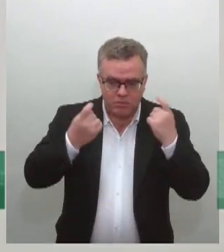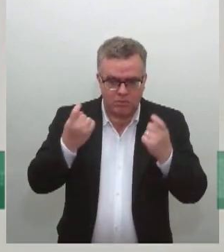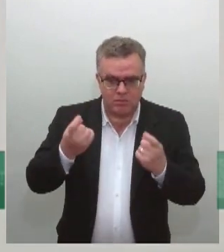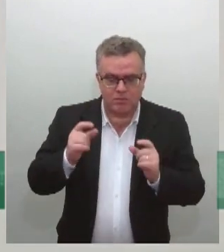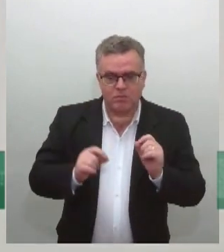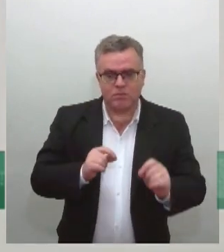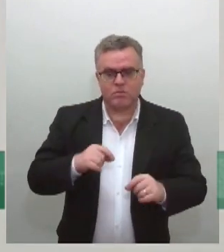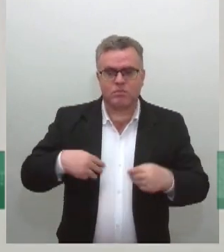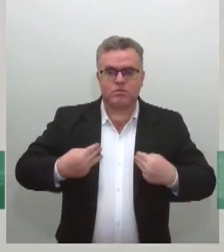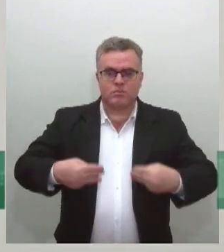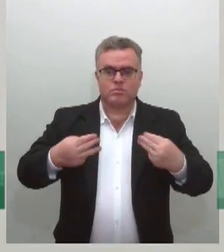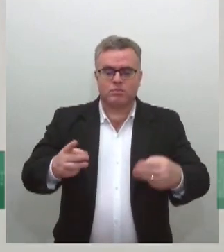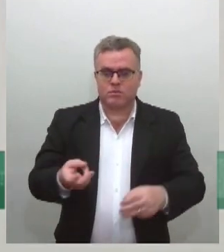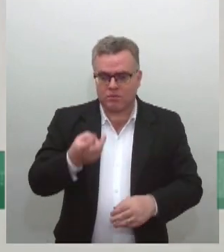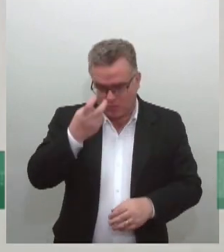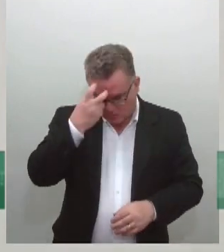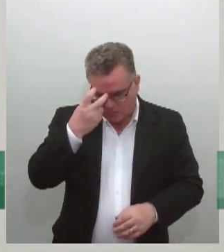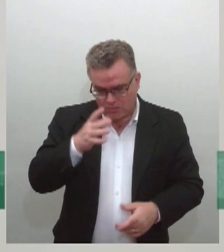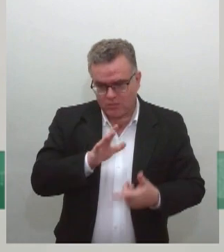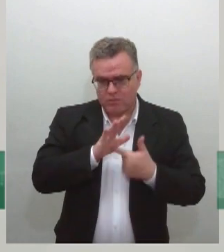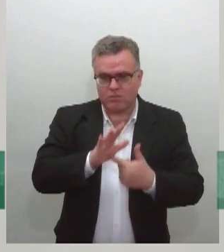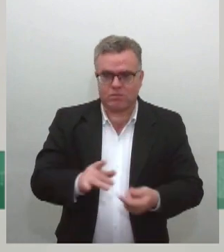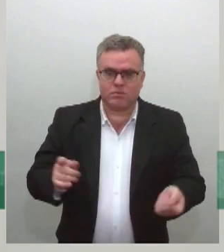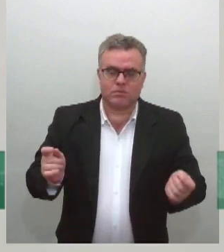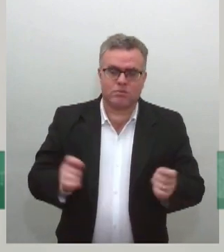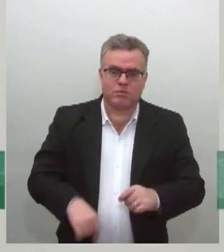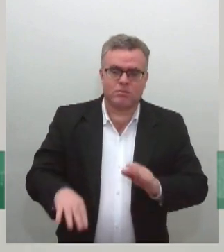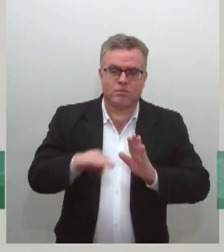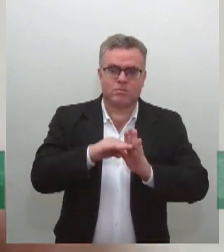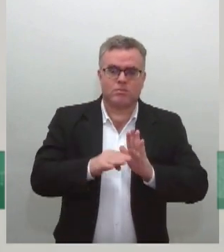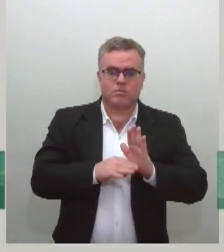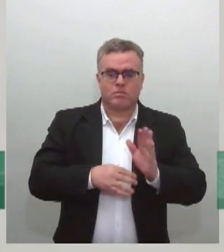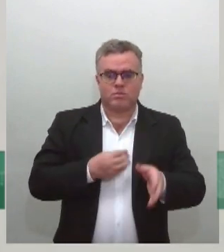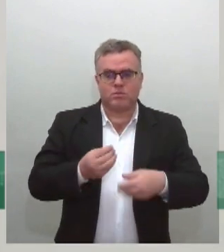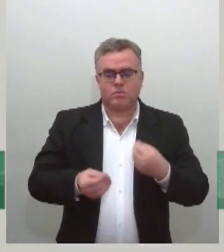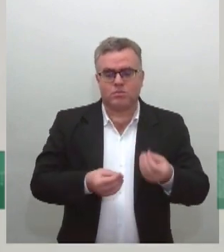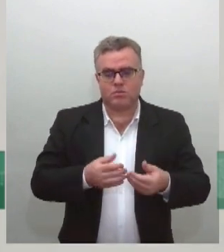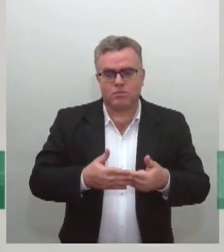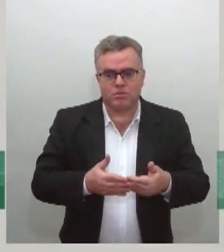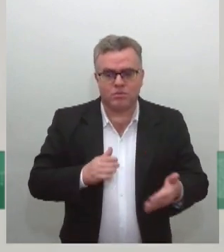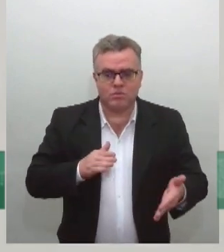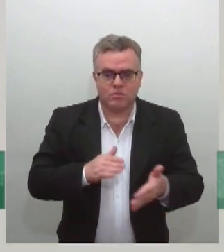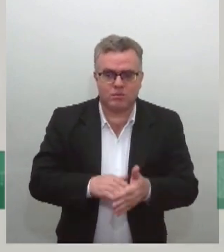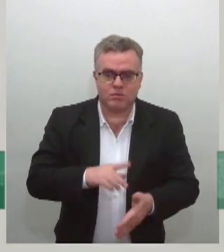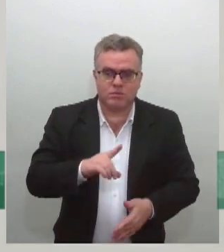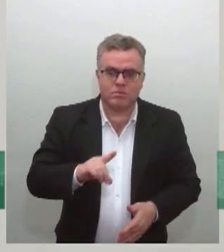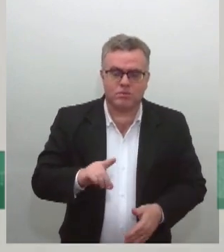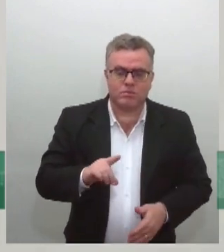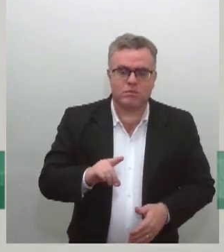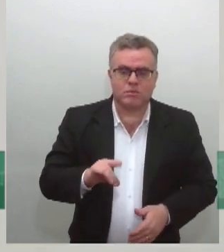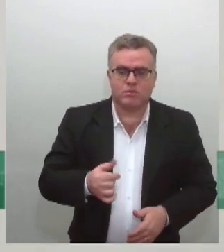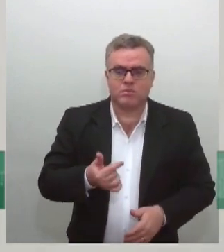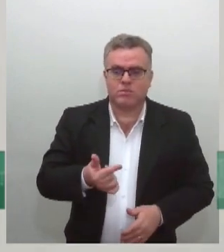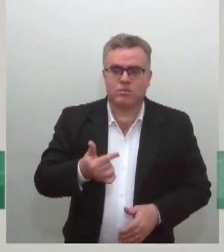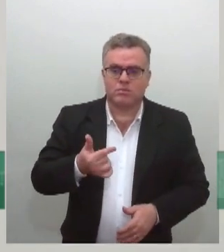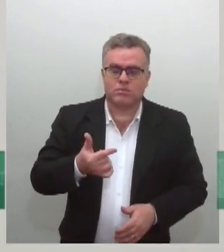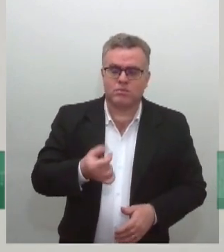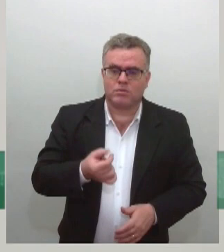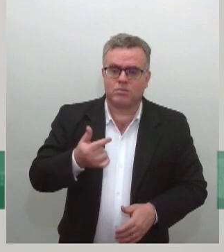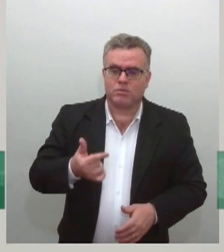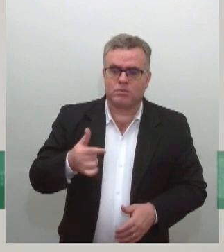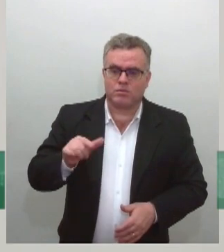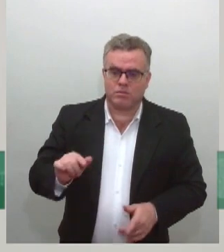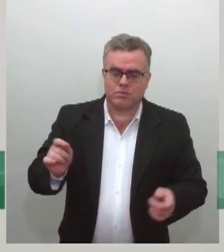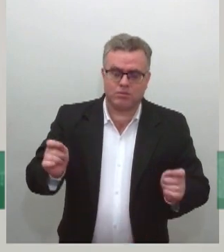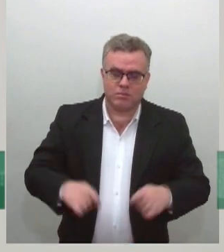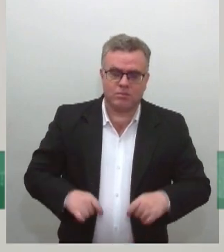para a operacionalização desse Plano Nacional de Blanc, que vai até 2027, que a gente tem essa capacitação dos nossos